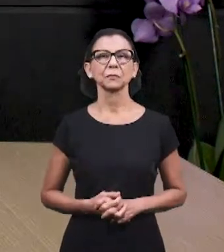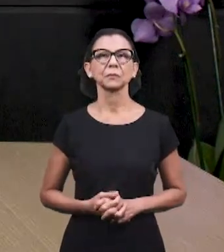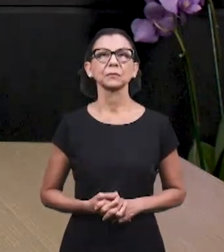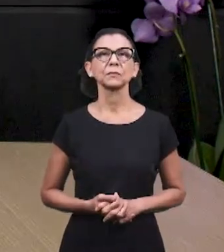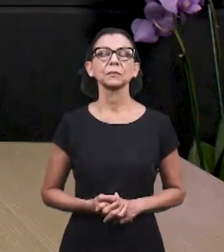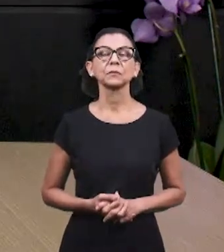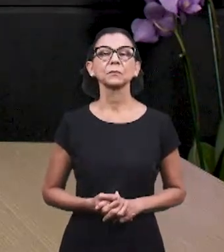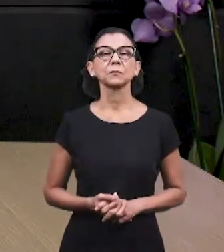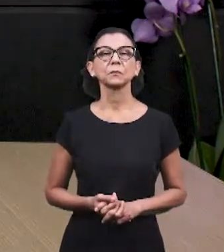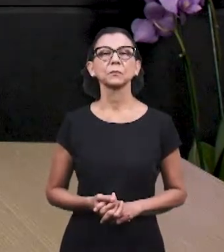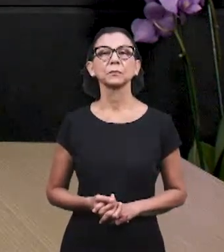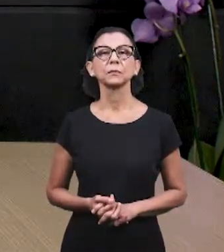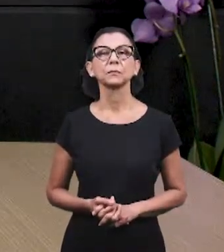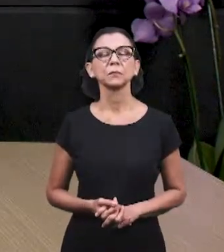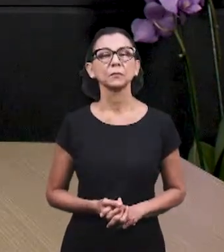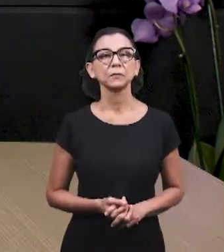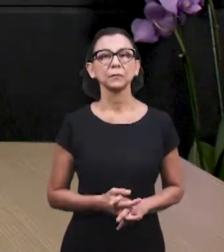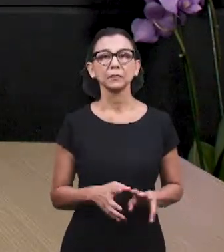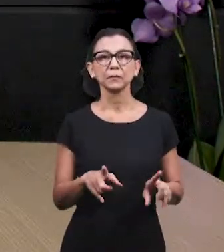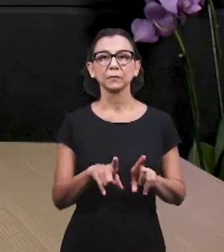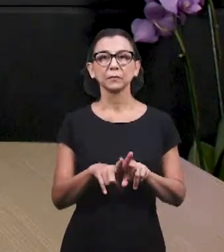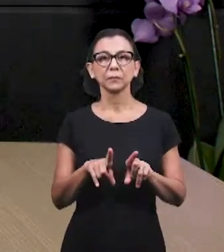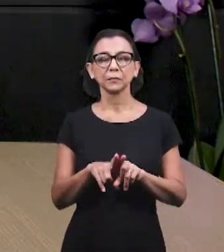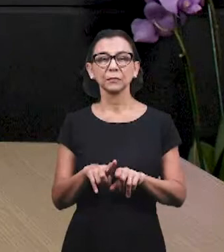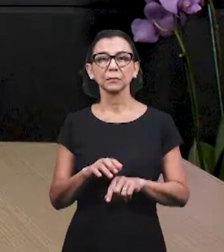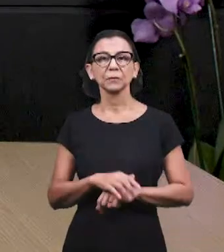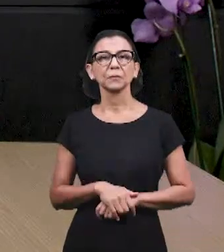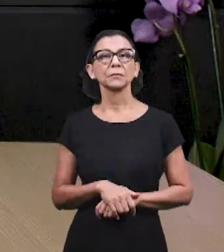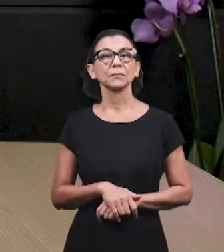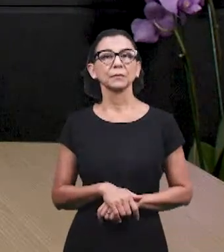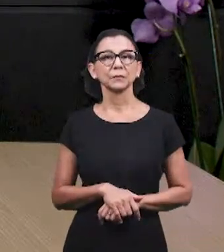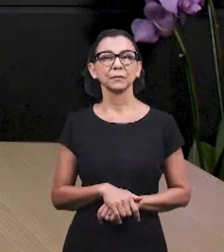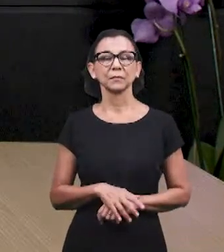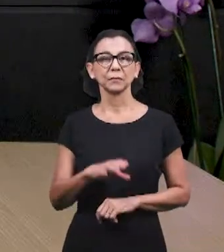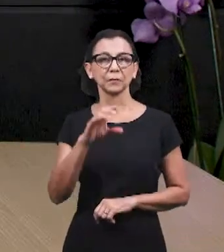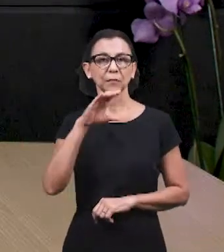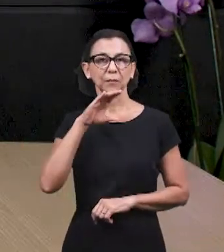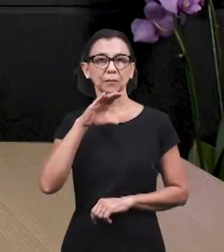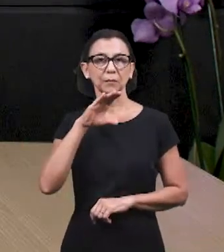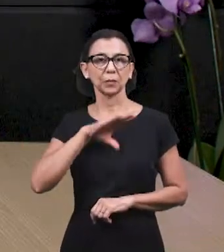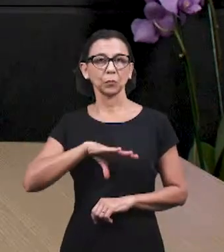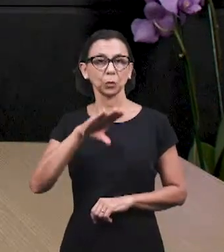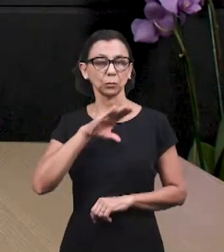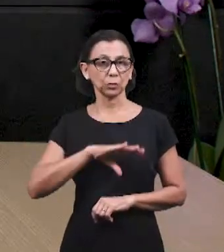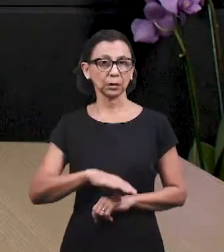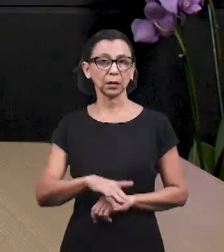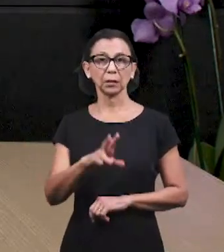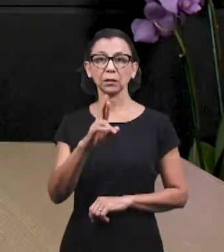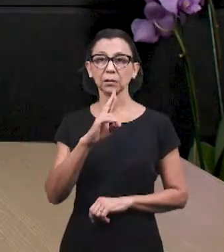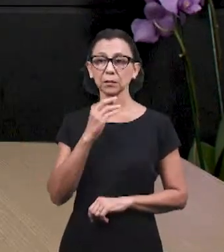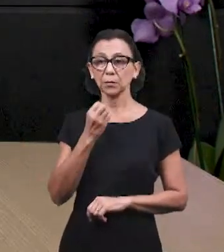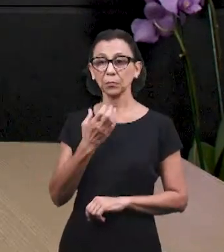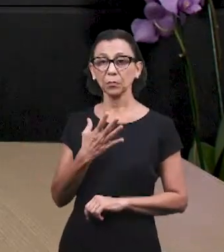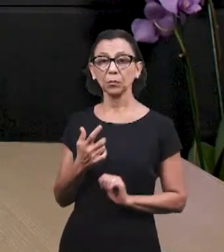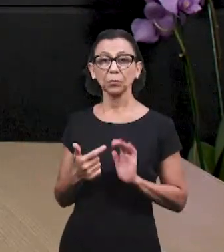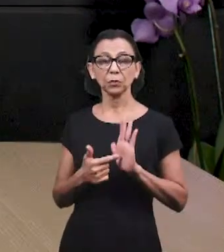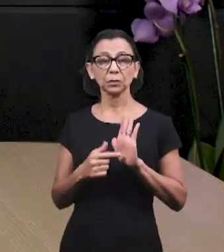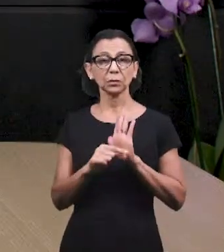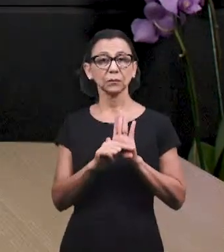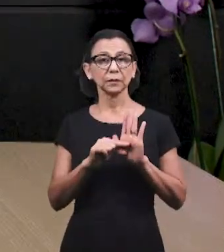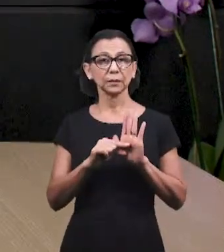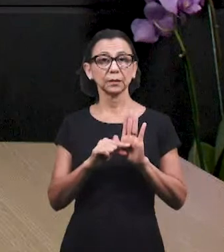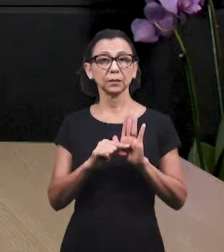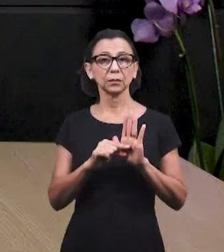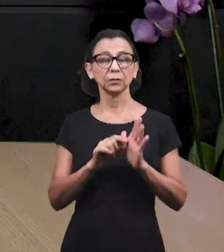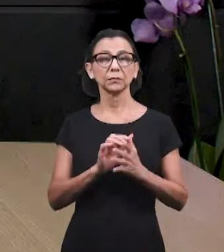sua resposta. Também a Raquel e a Rebeca, lá de Portugal, né, nossa igreja em Lisboa, respondendo muito bem, citando o versículo de